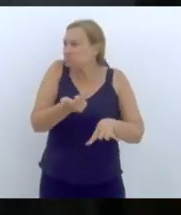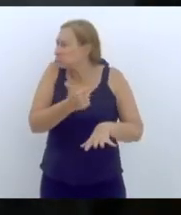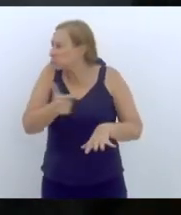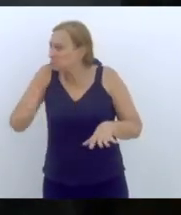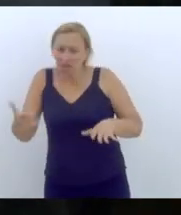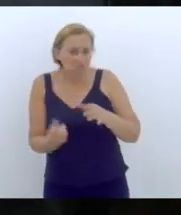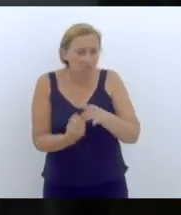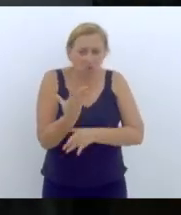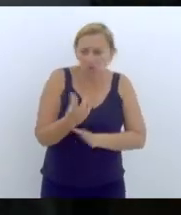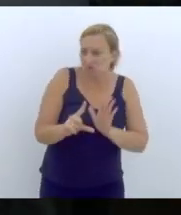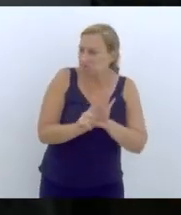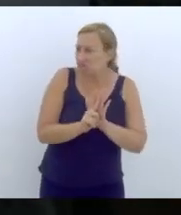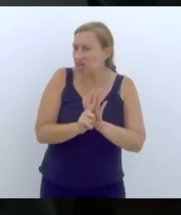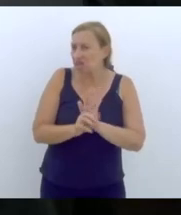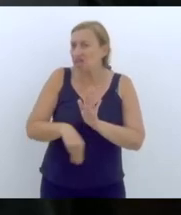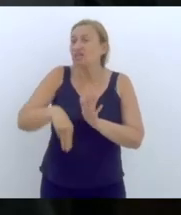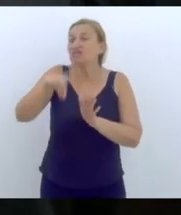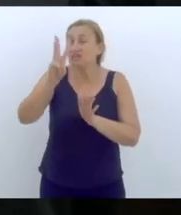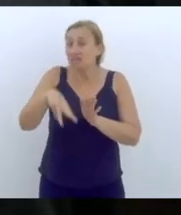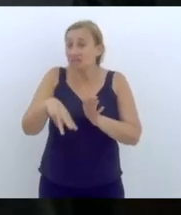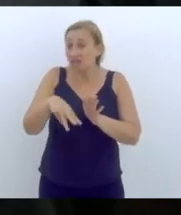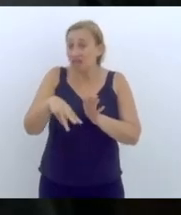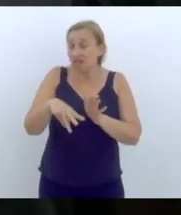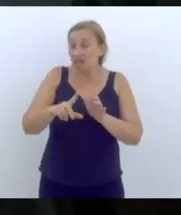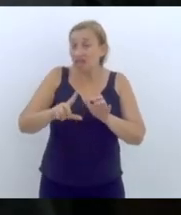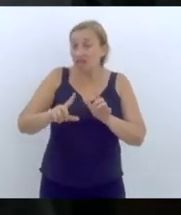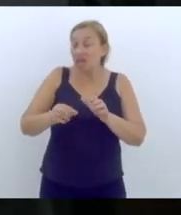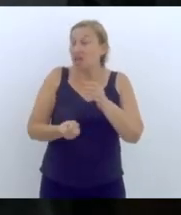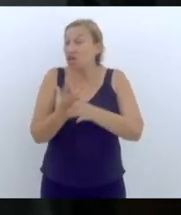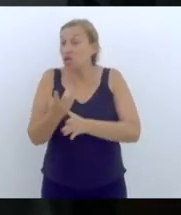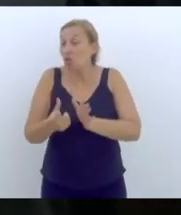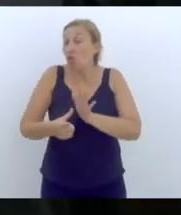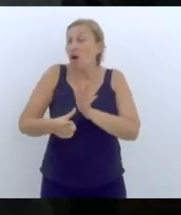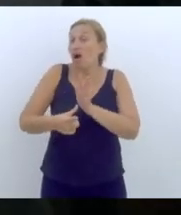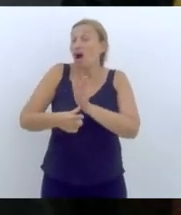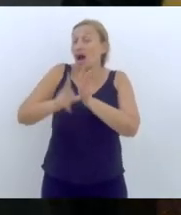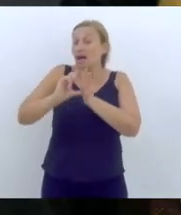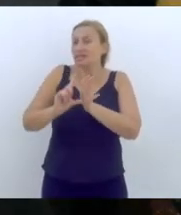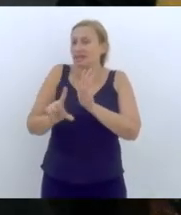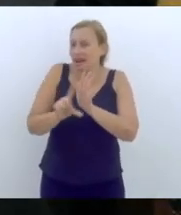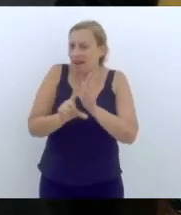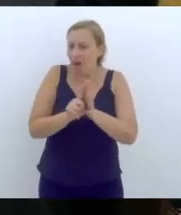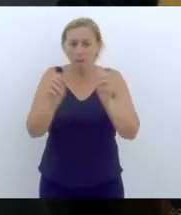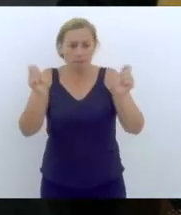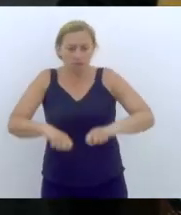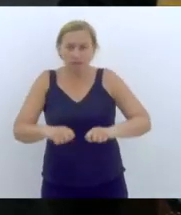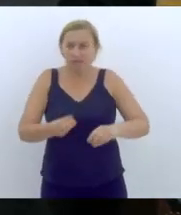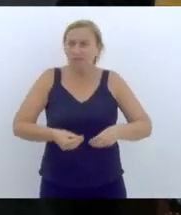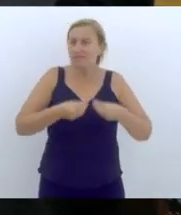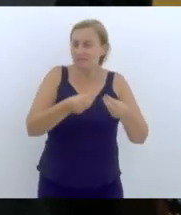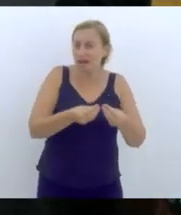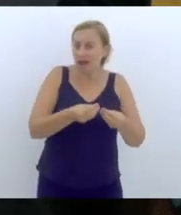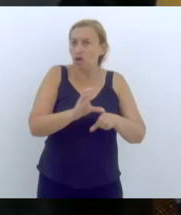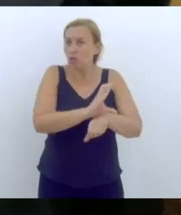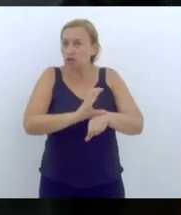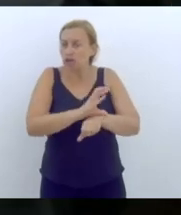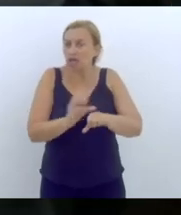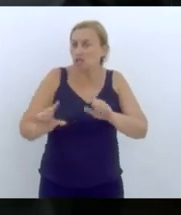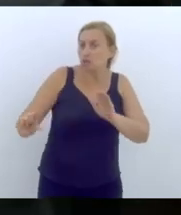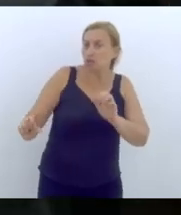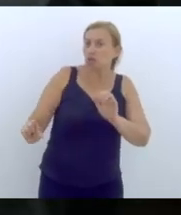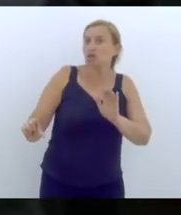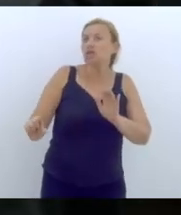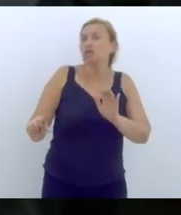produção legislativa de quem nos antecedeu, a possibilidade da gente dar constitucionalidade com emenda